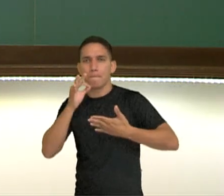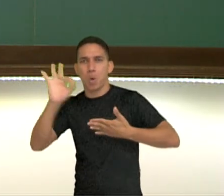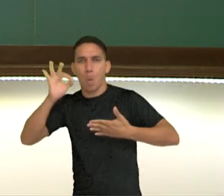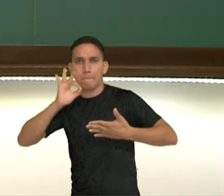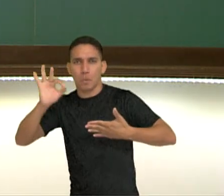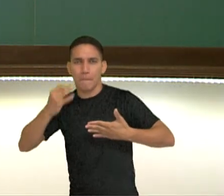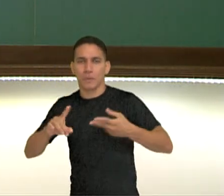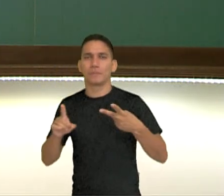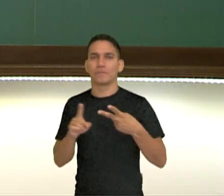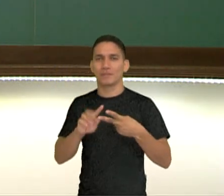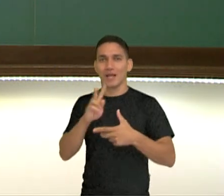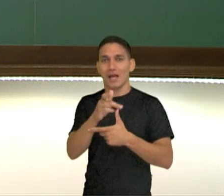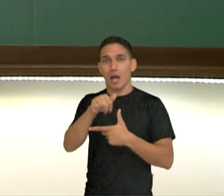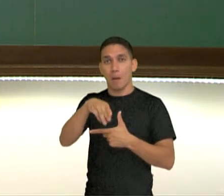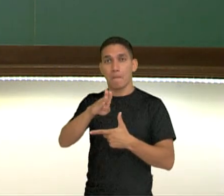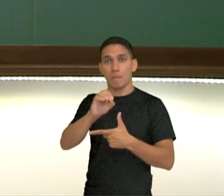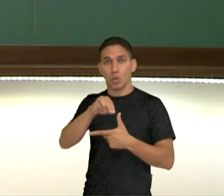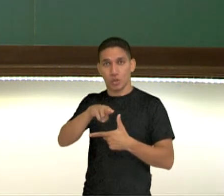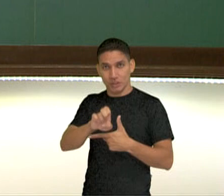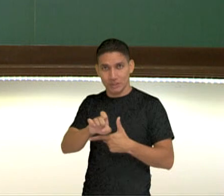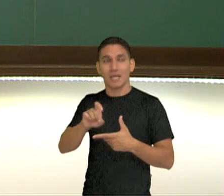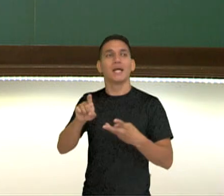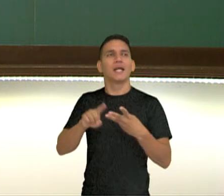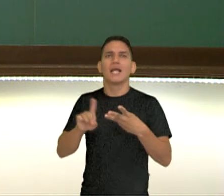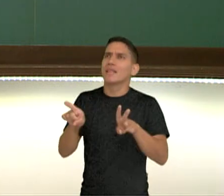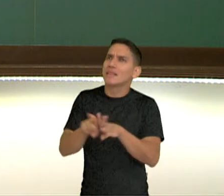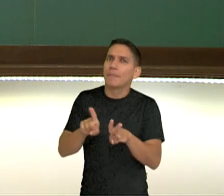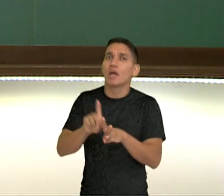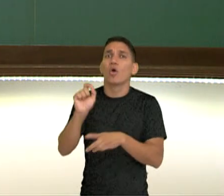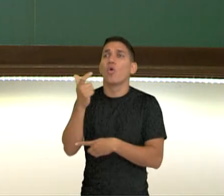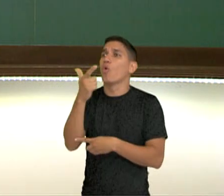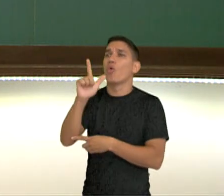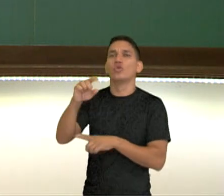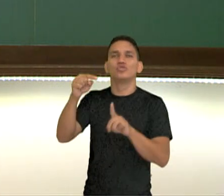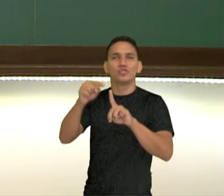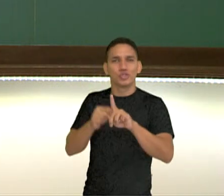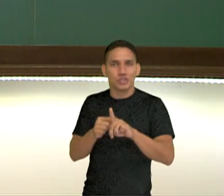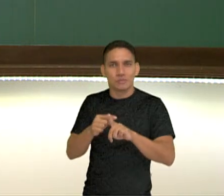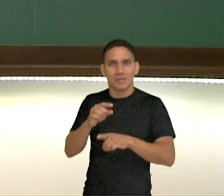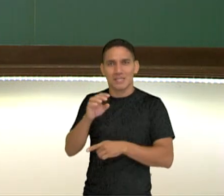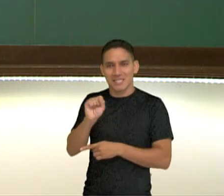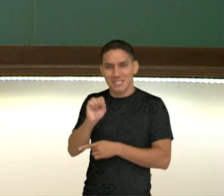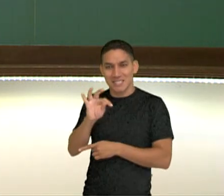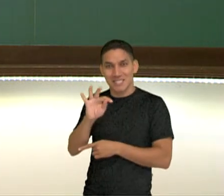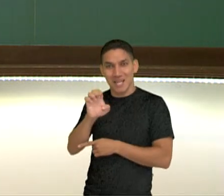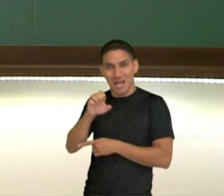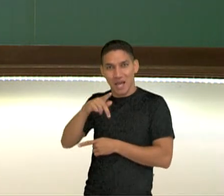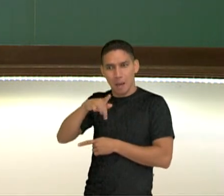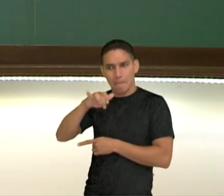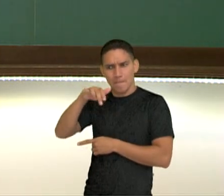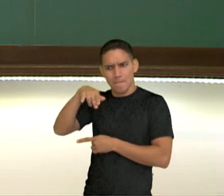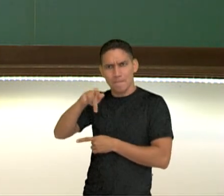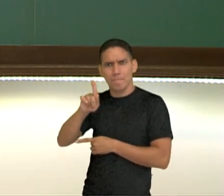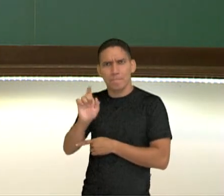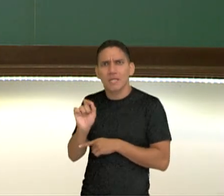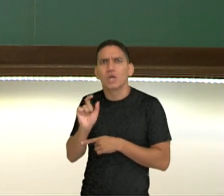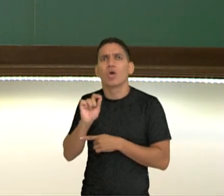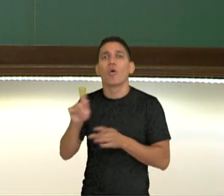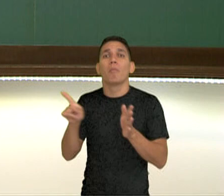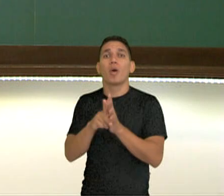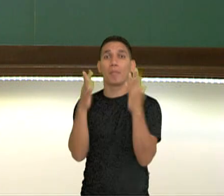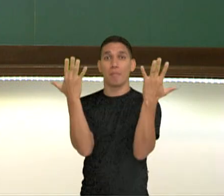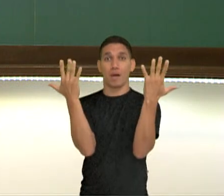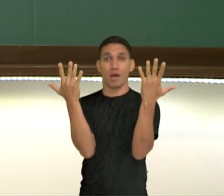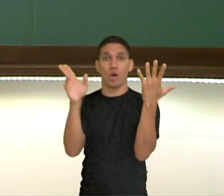nós temos também o step que é um outro tipo de percussão provocada pelo corpo a partir de batidas